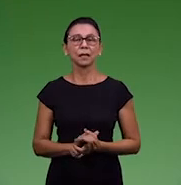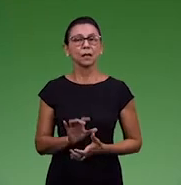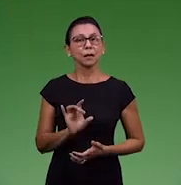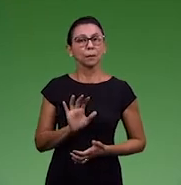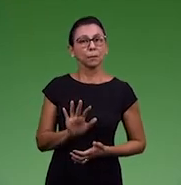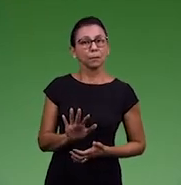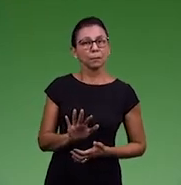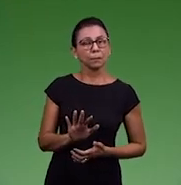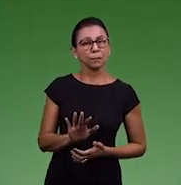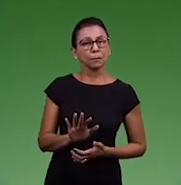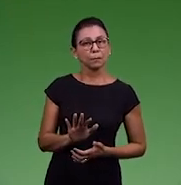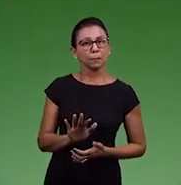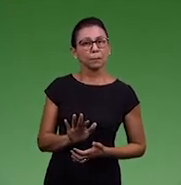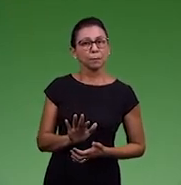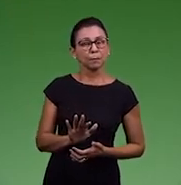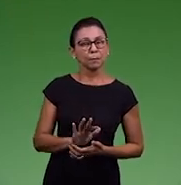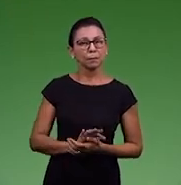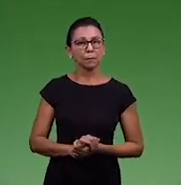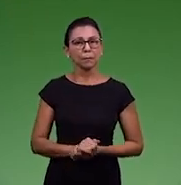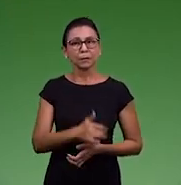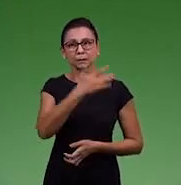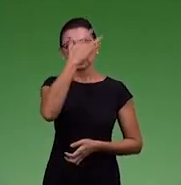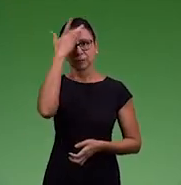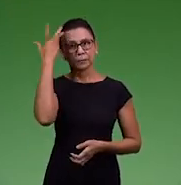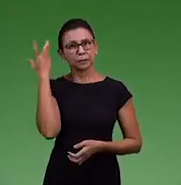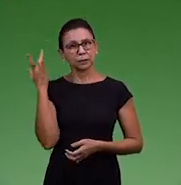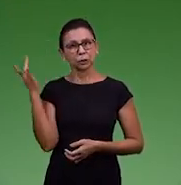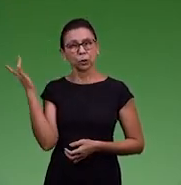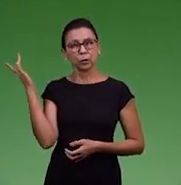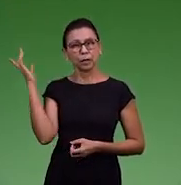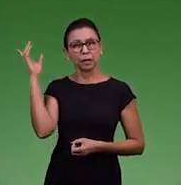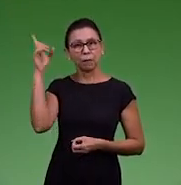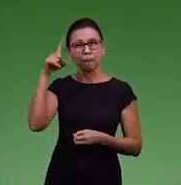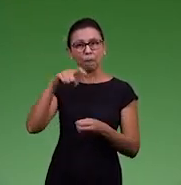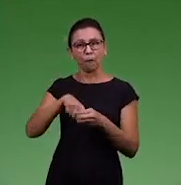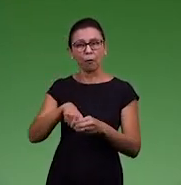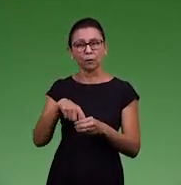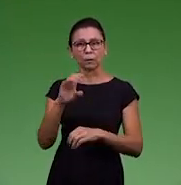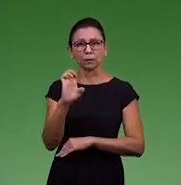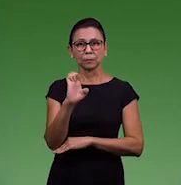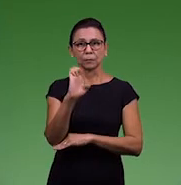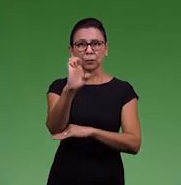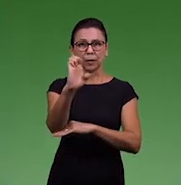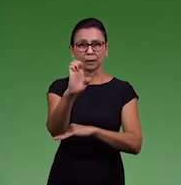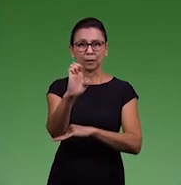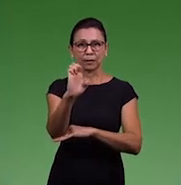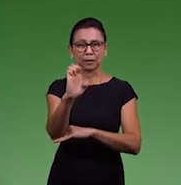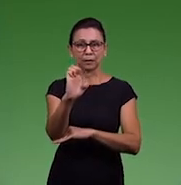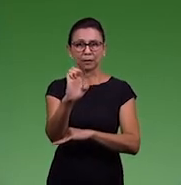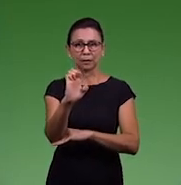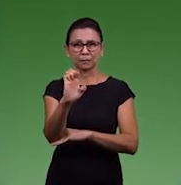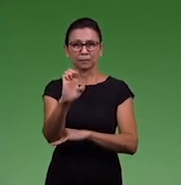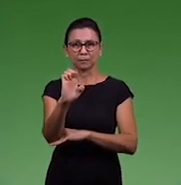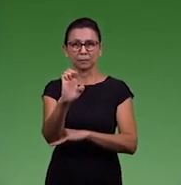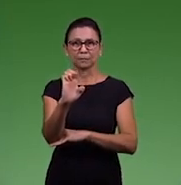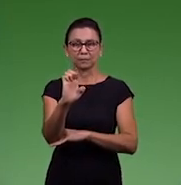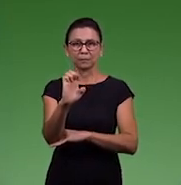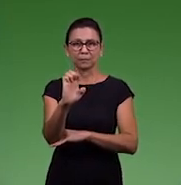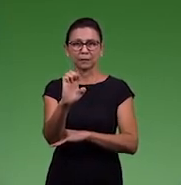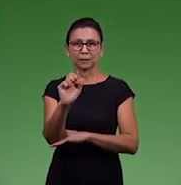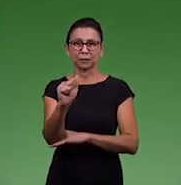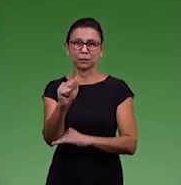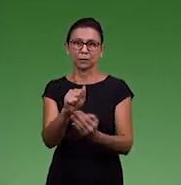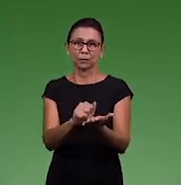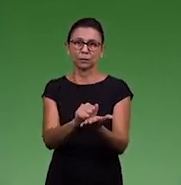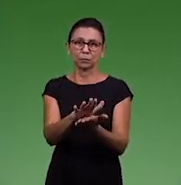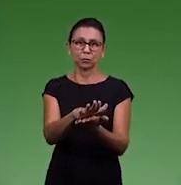Só que o homem, ele não volta ao Éden, ele é buscado. Então a ação de sair foi do homem, a ação dele voltar